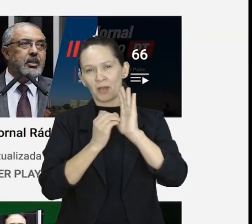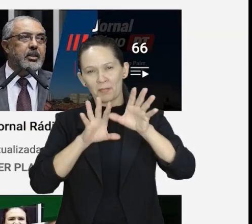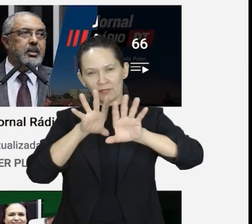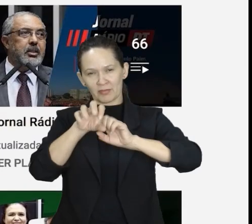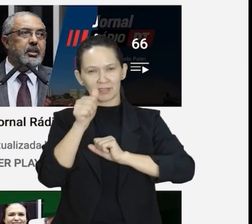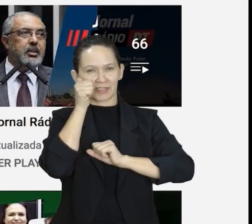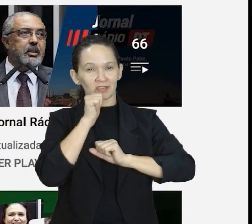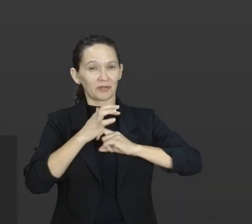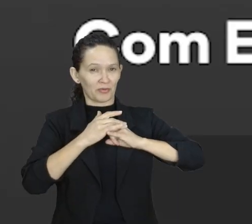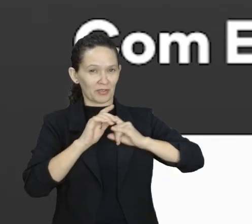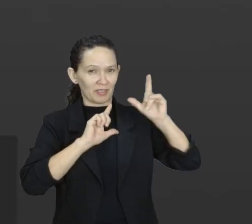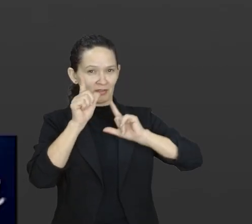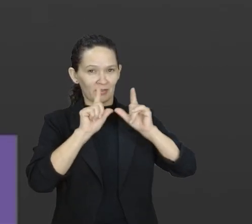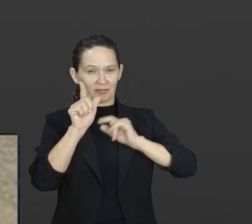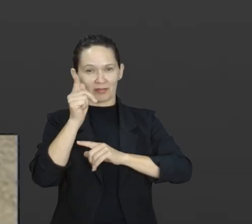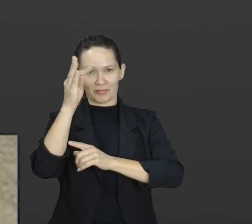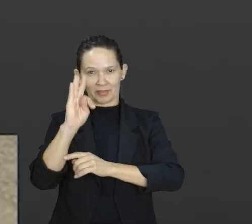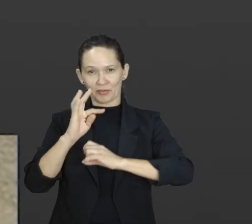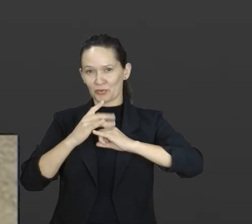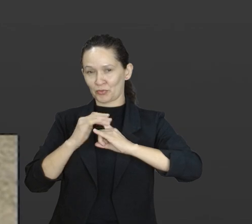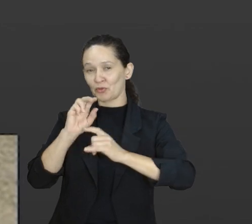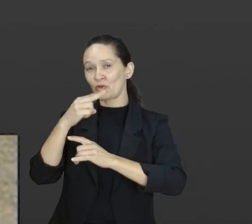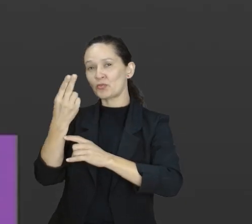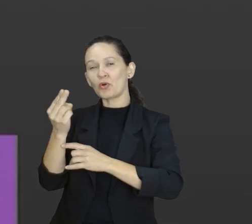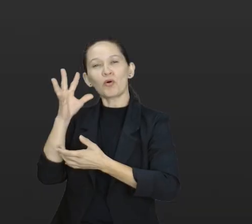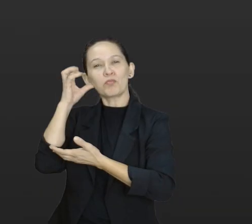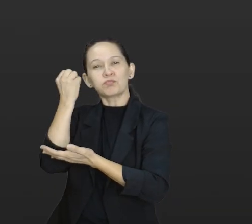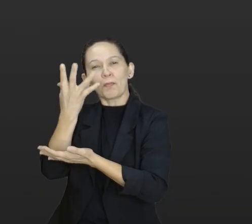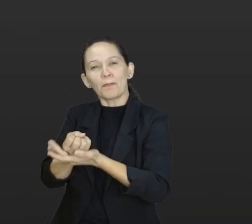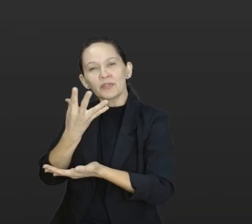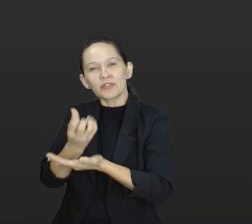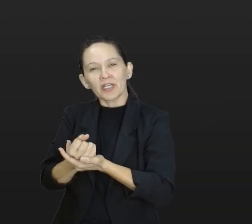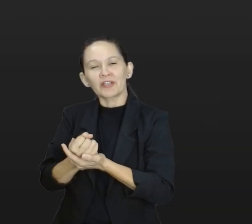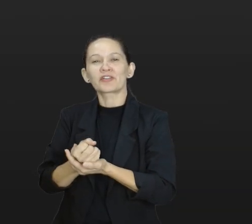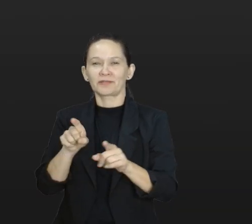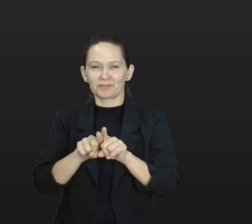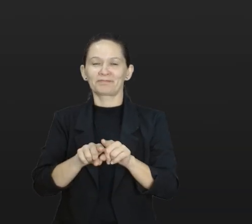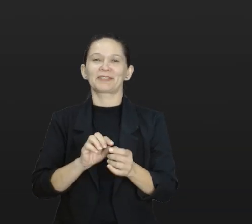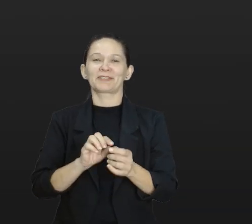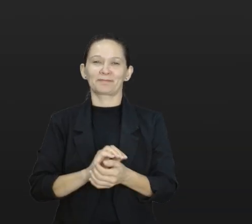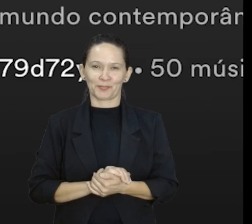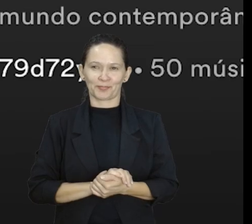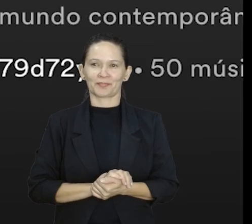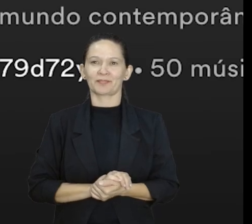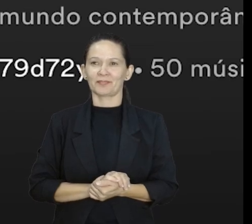no canal da TV PT no YouTube ou em formato de podcast no Spotify.